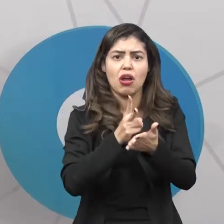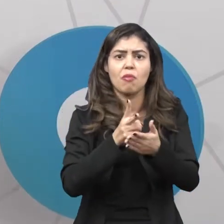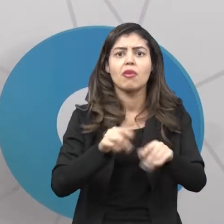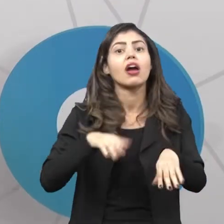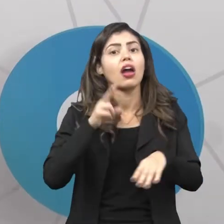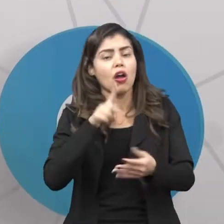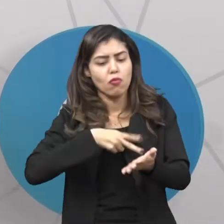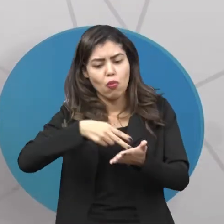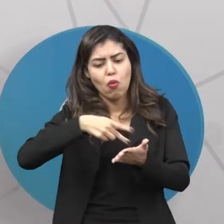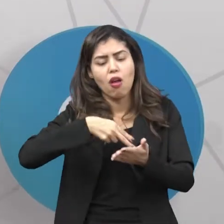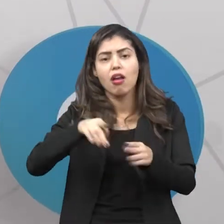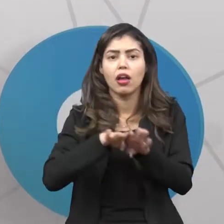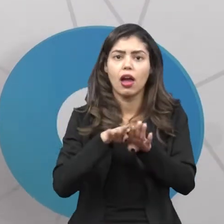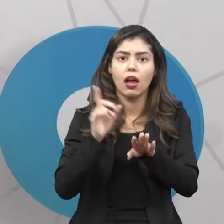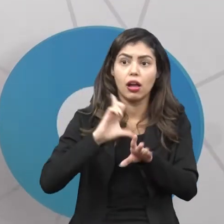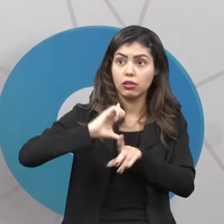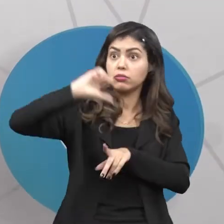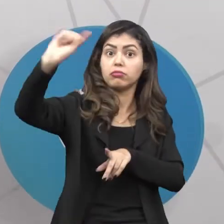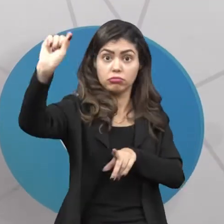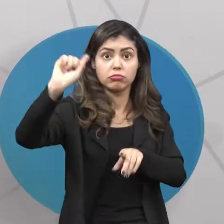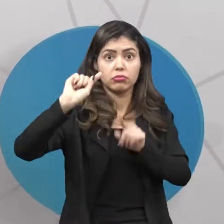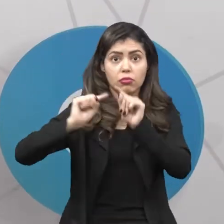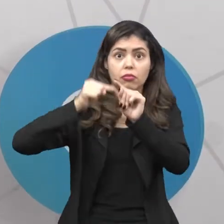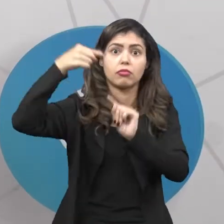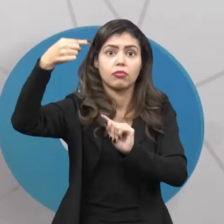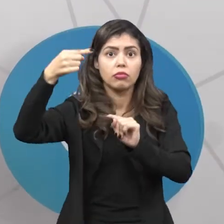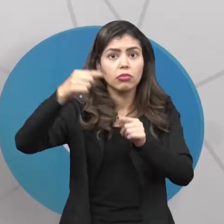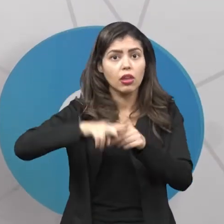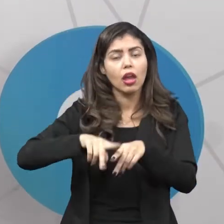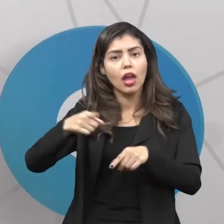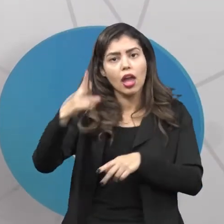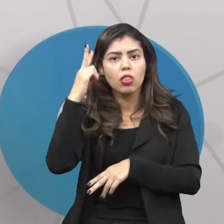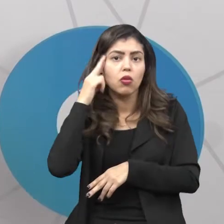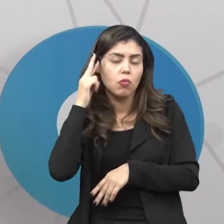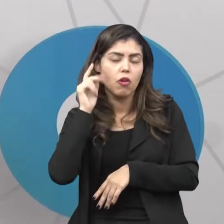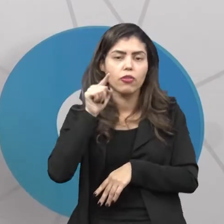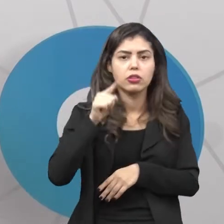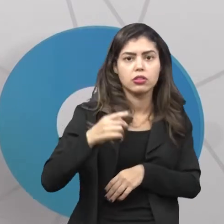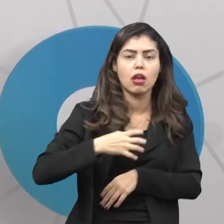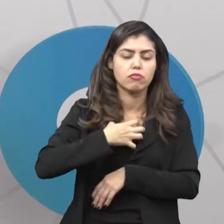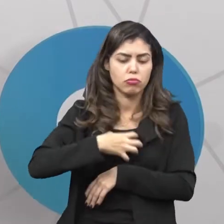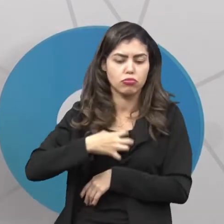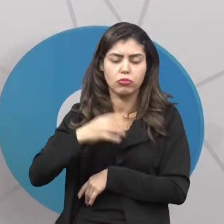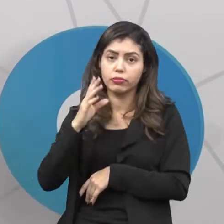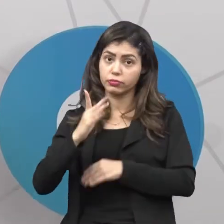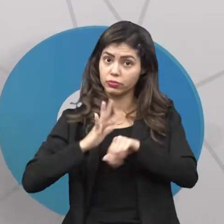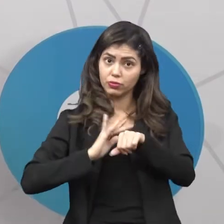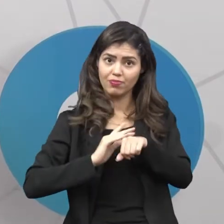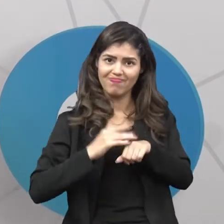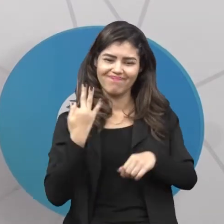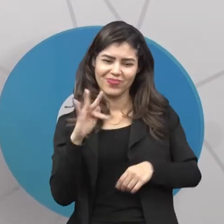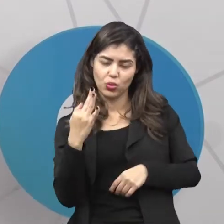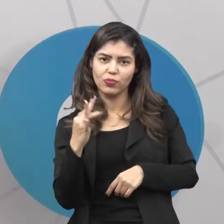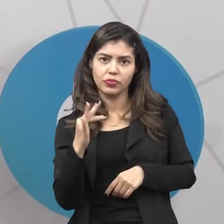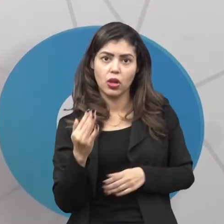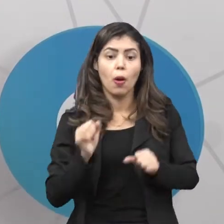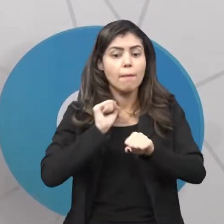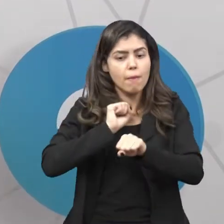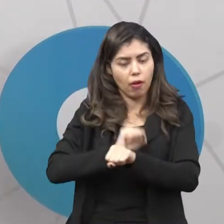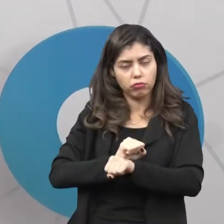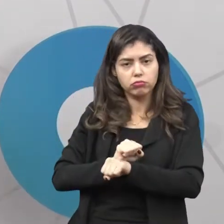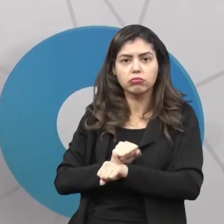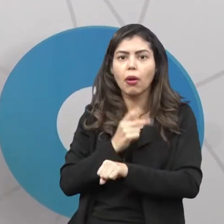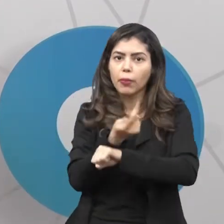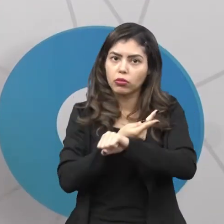você está correndo além do seu limite, é normal que você sinta dor. Então, você procura uma orientação